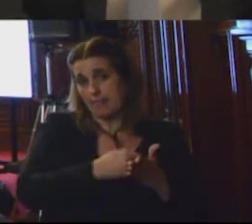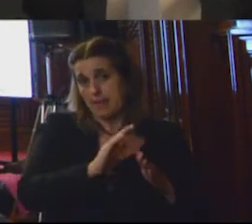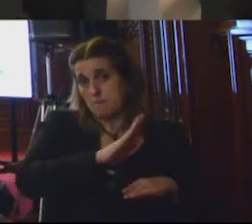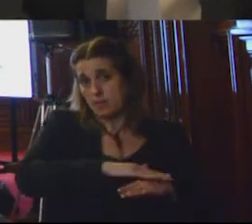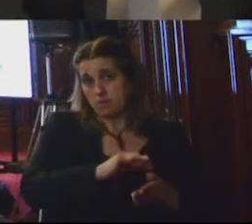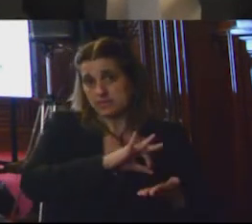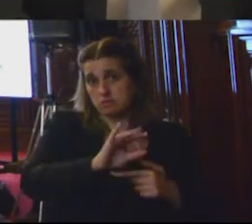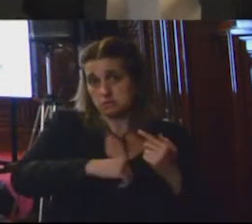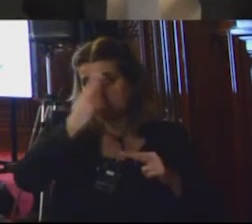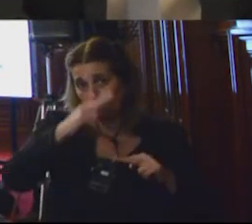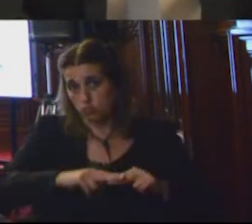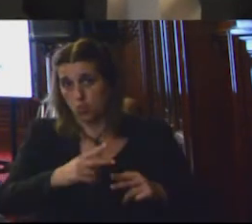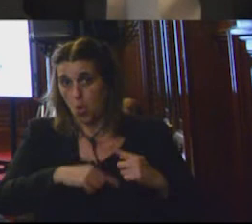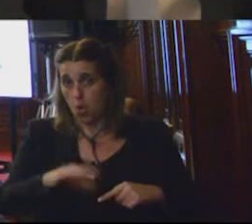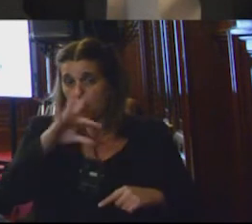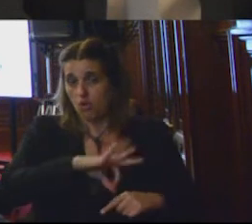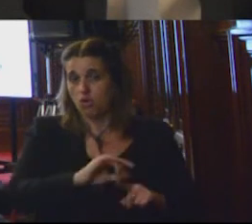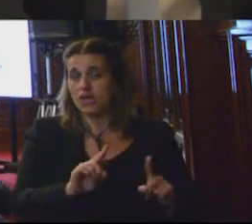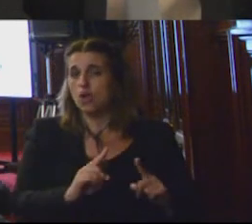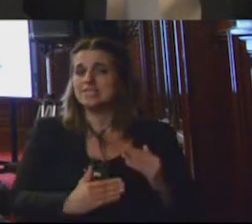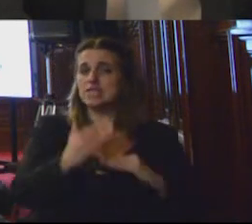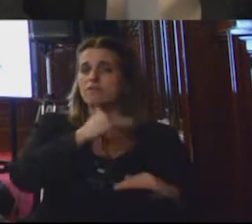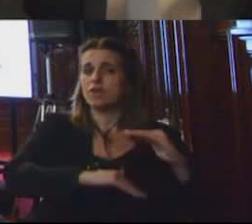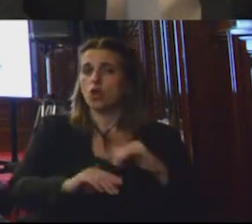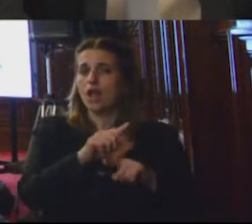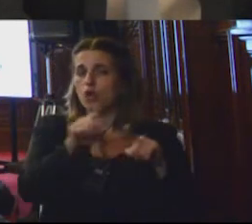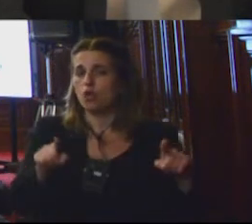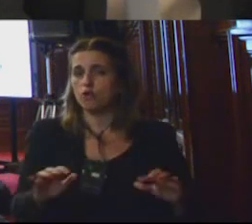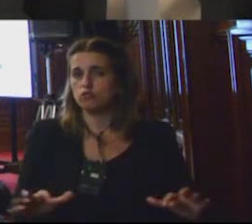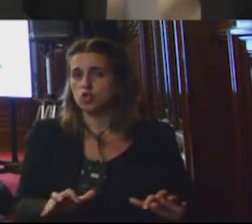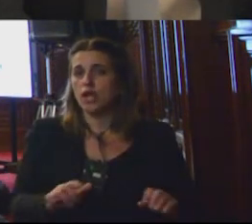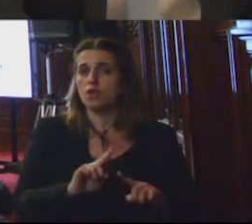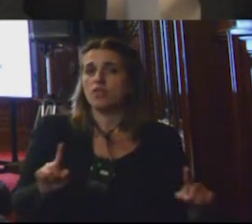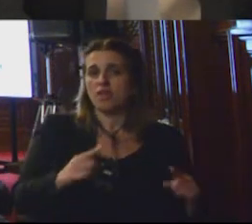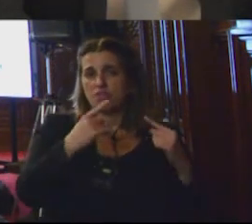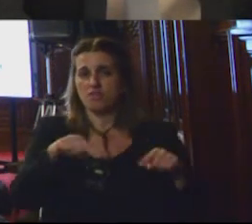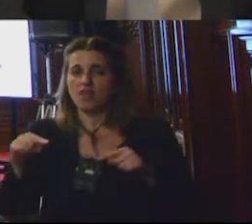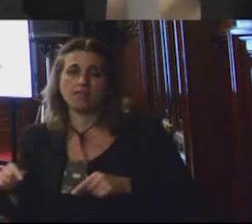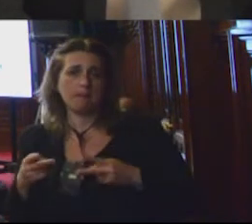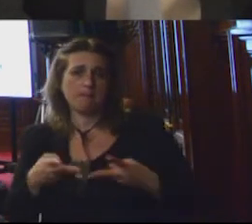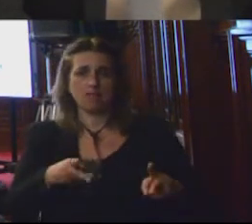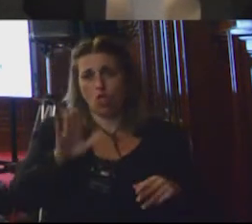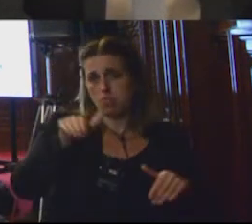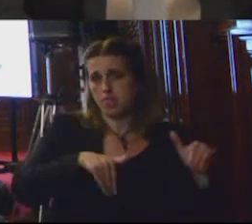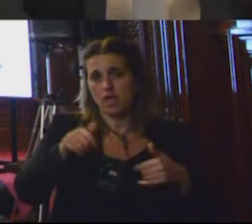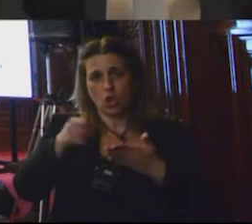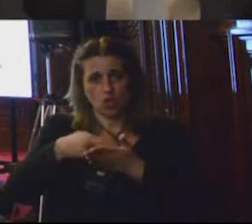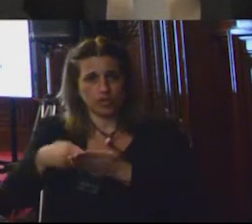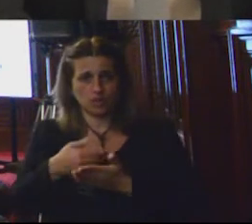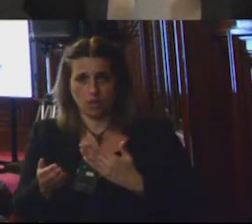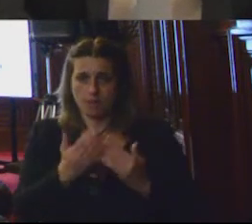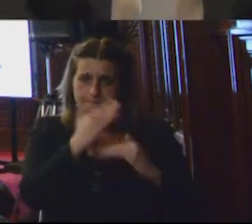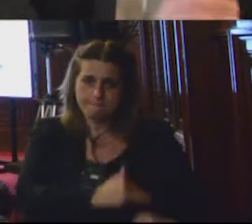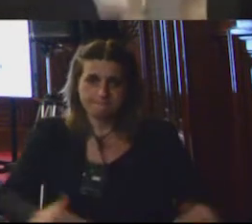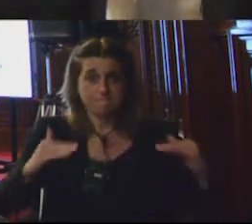sua remuneração não será inferior à dos demais empregados não contratados na modalidade intermitente e que exerçam a mesma função.